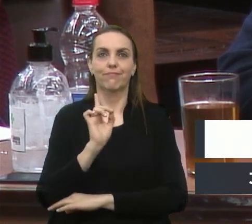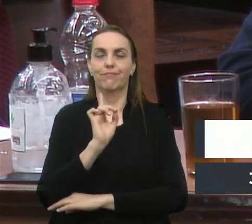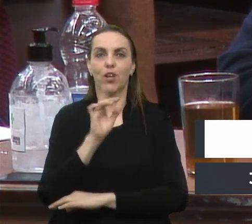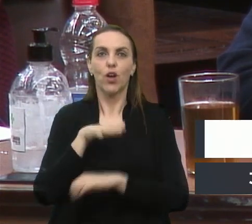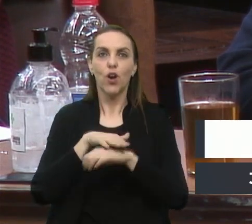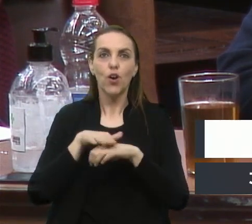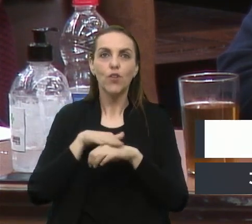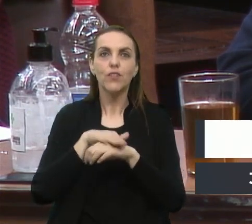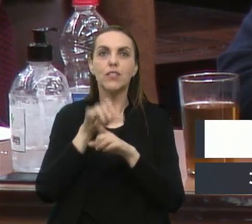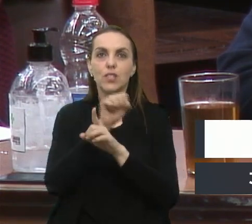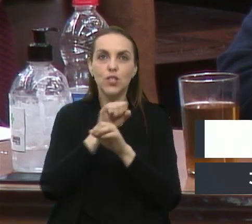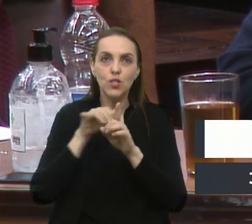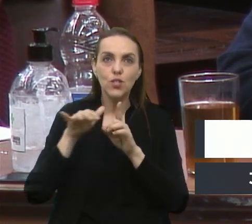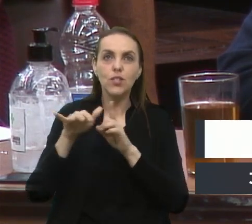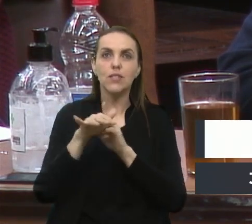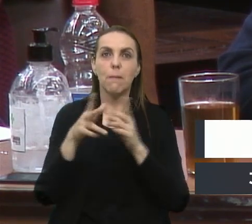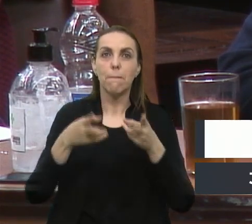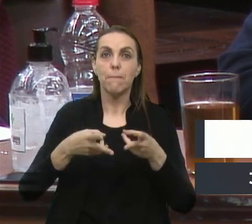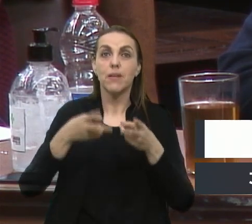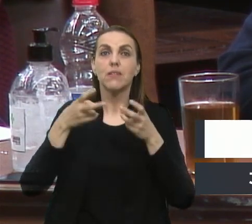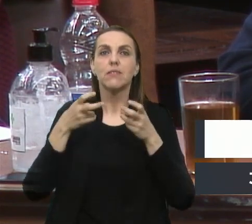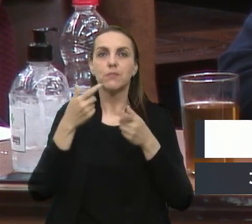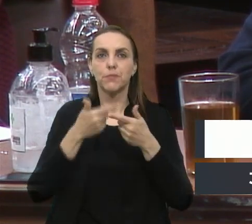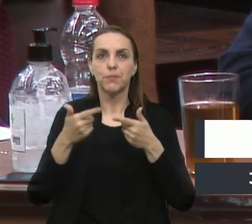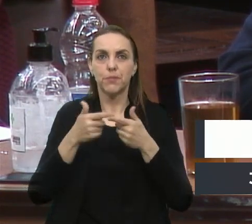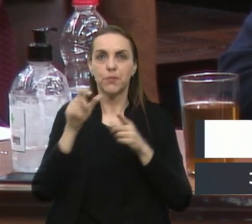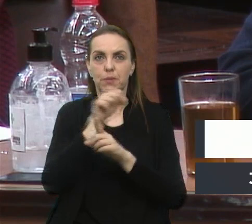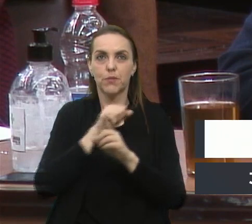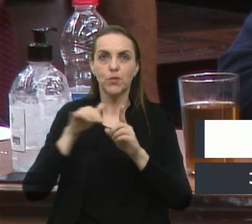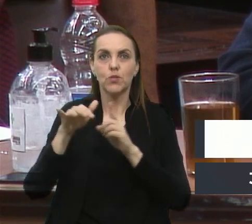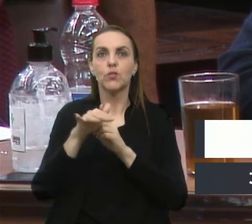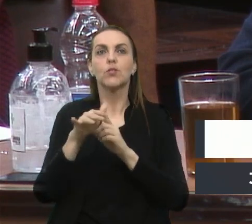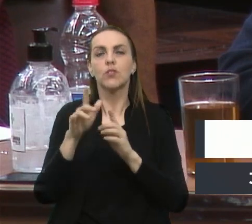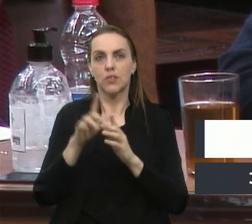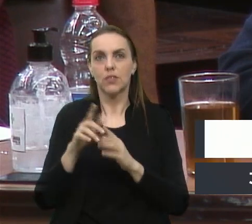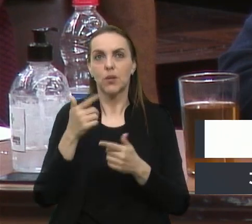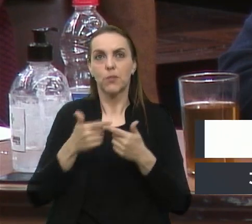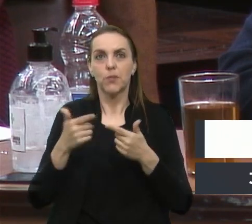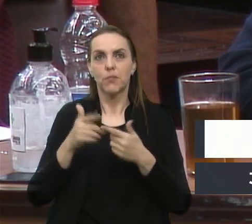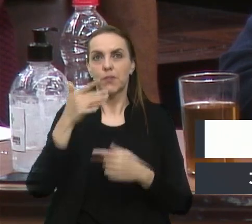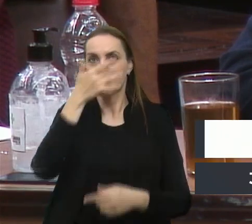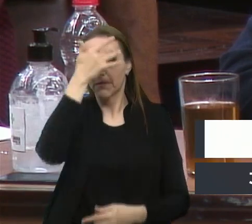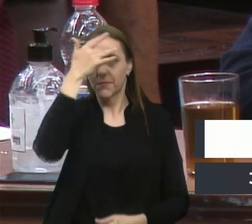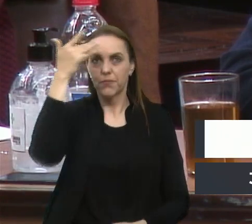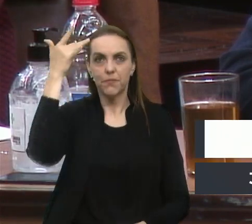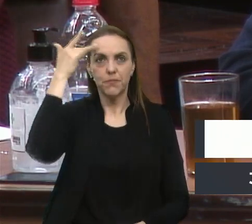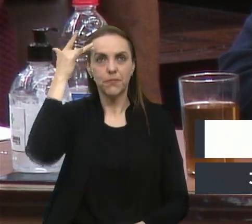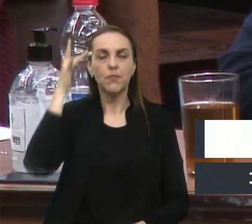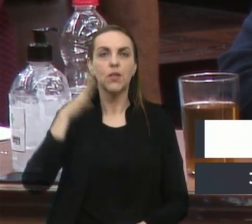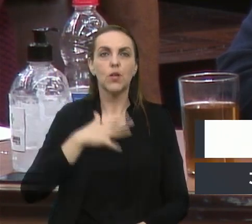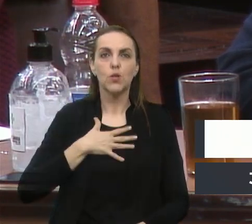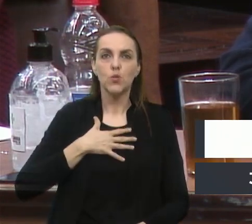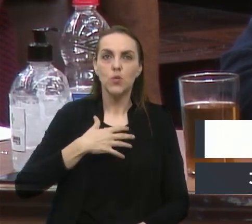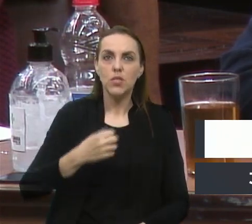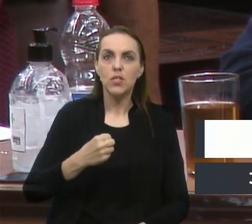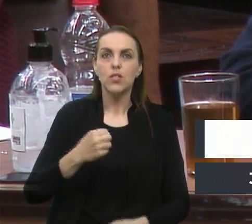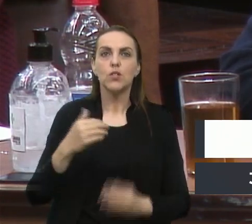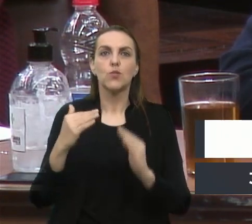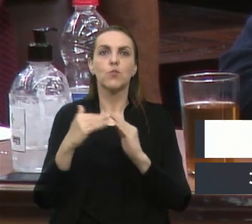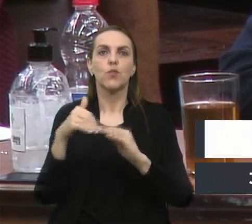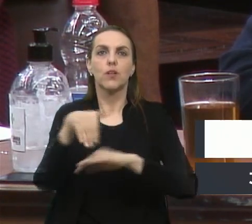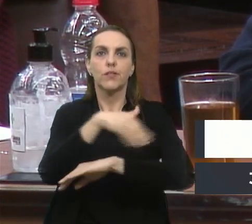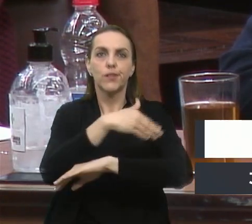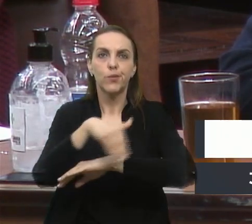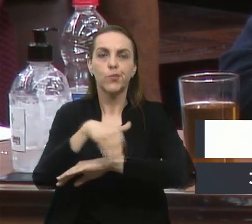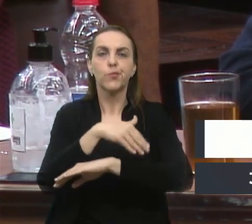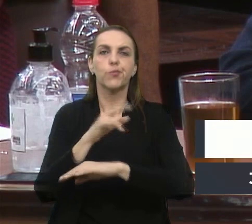problemas sociais que estão levando as pessoas cada vez mais a sofrer problemas de saúde mental, e o suicídio, morar na rua, drogas. Essa